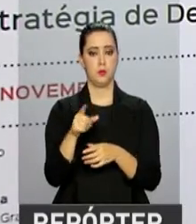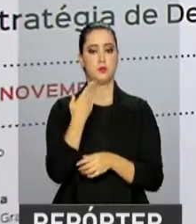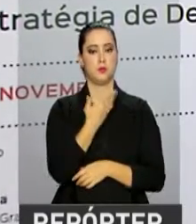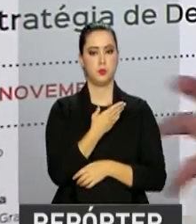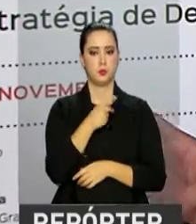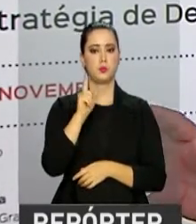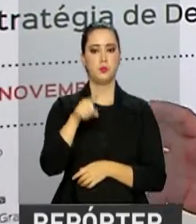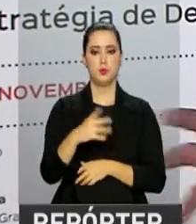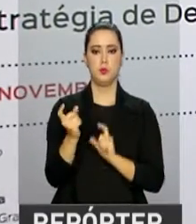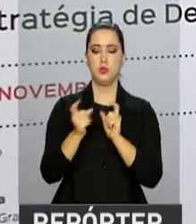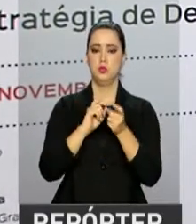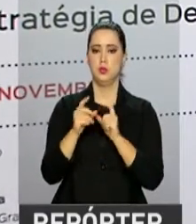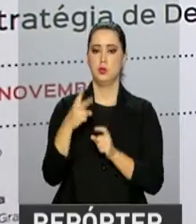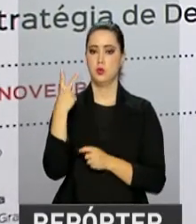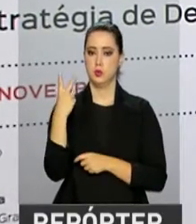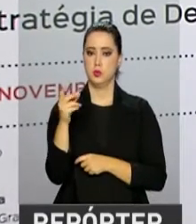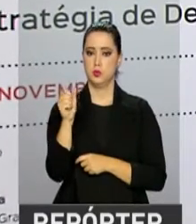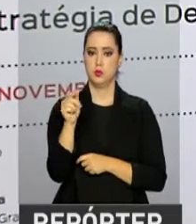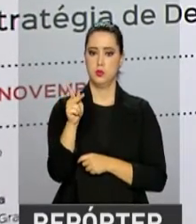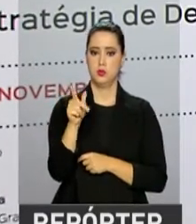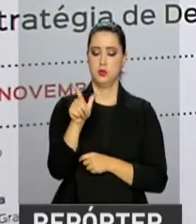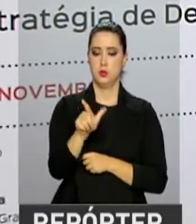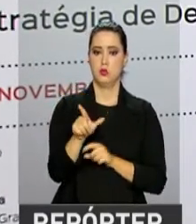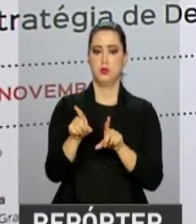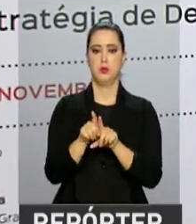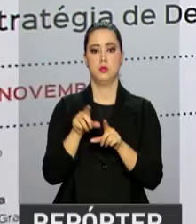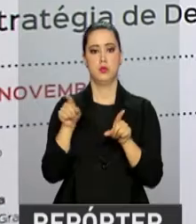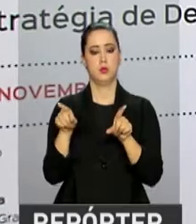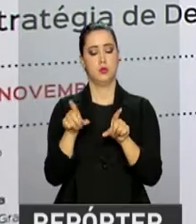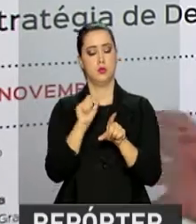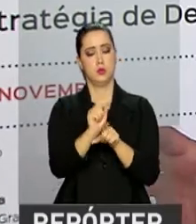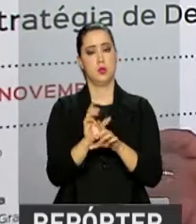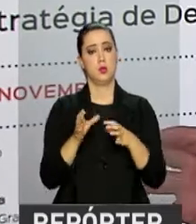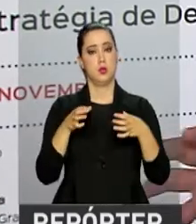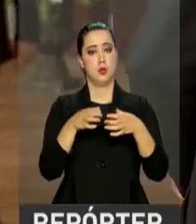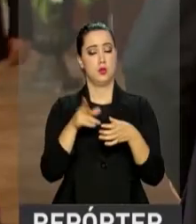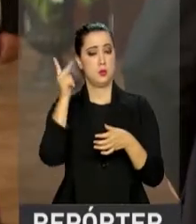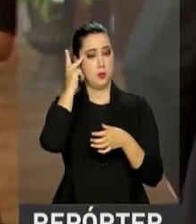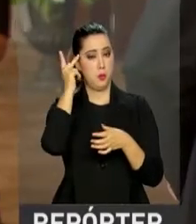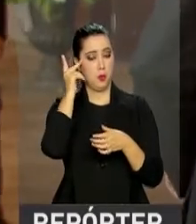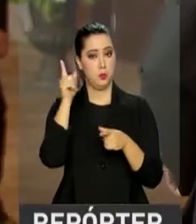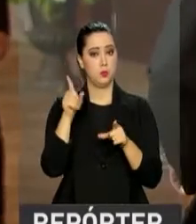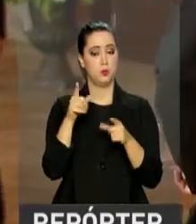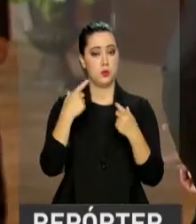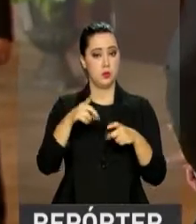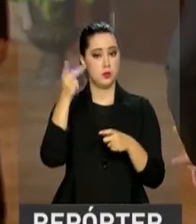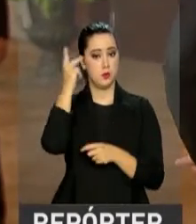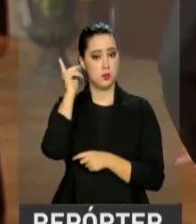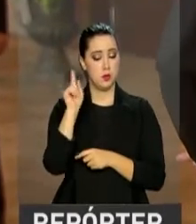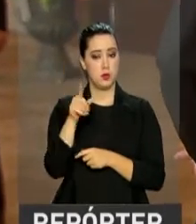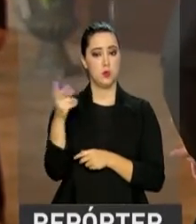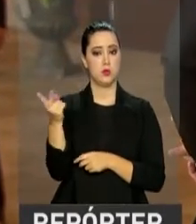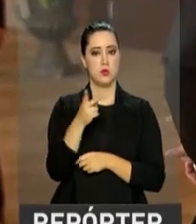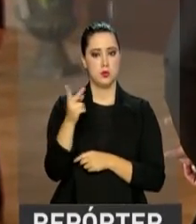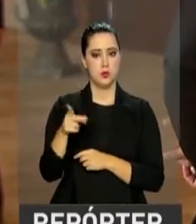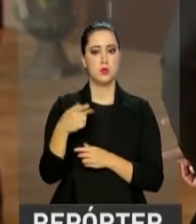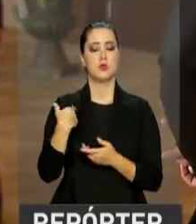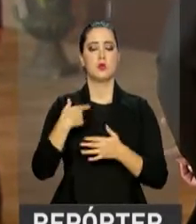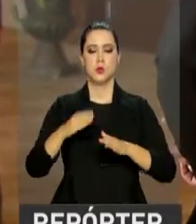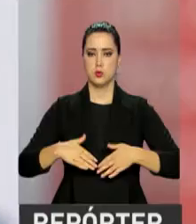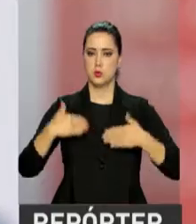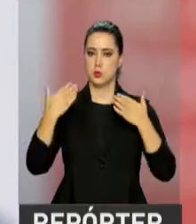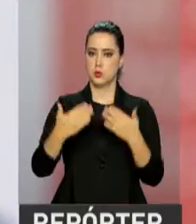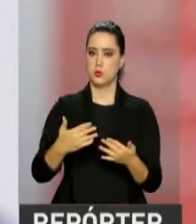nunes é gestor de dois deles em são josé dos campos no interior de são paulo ambos se capacitaram para enfrentar o mercado